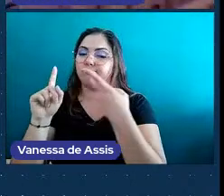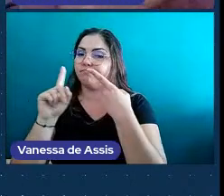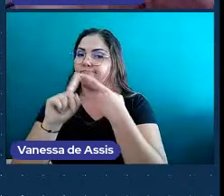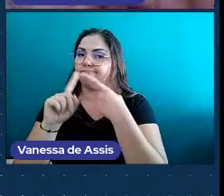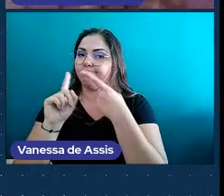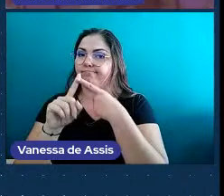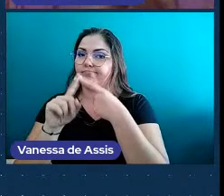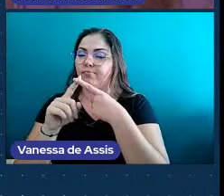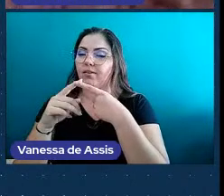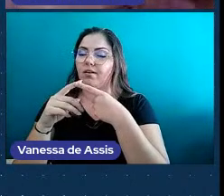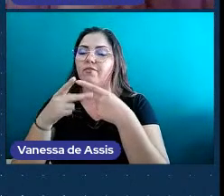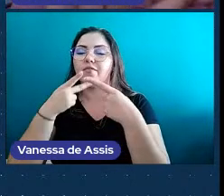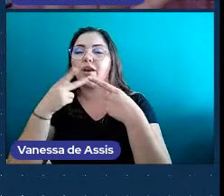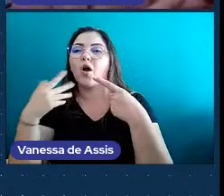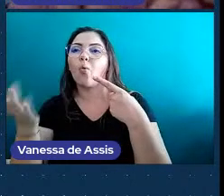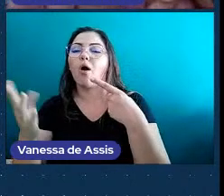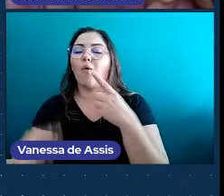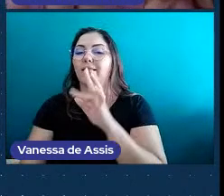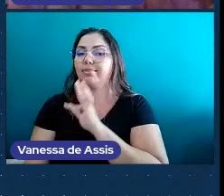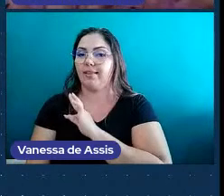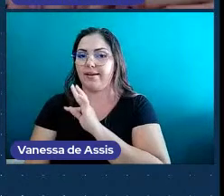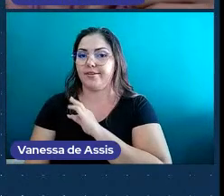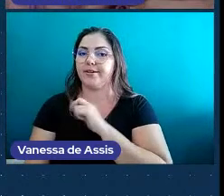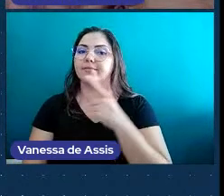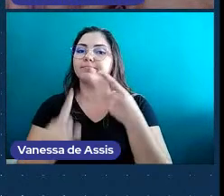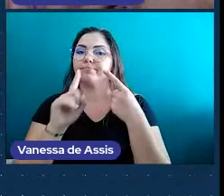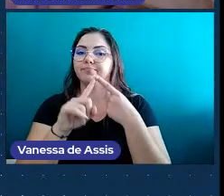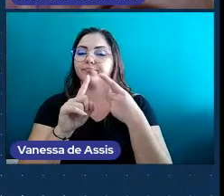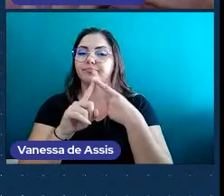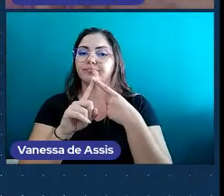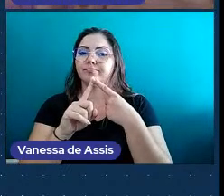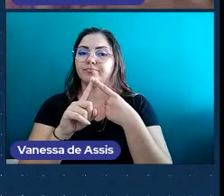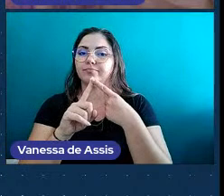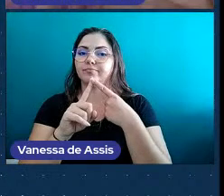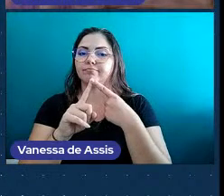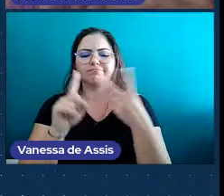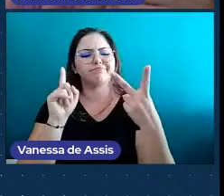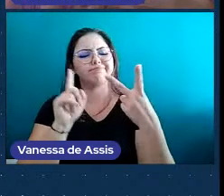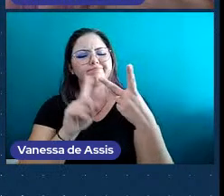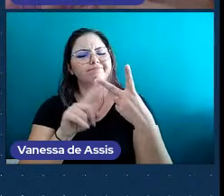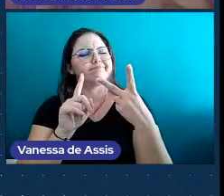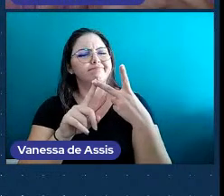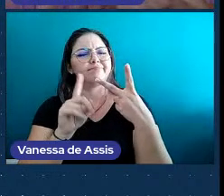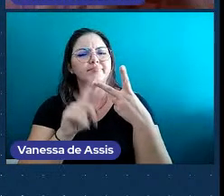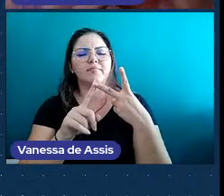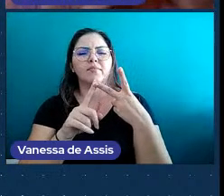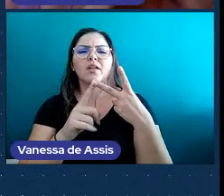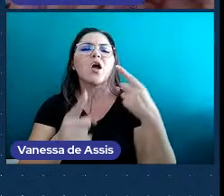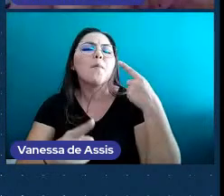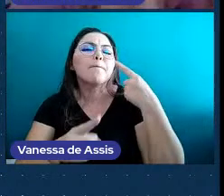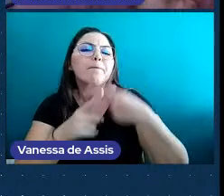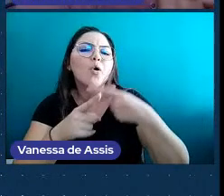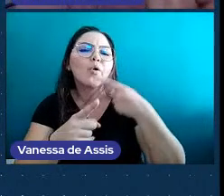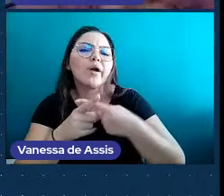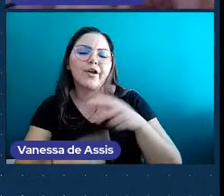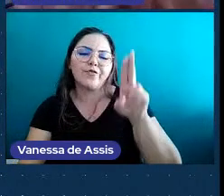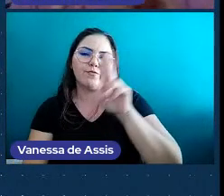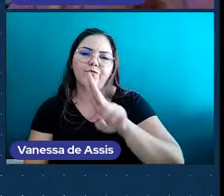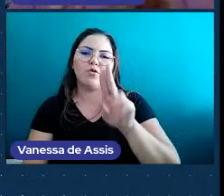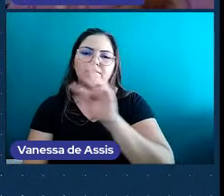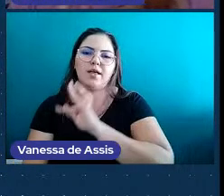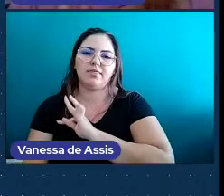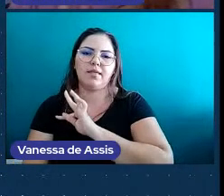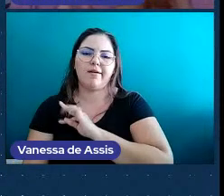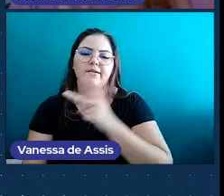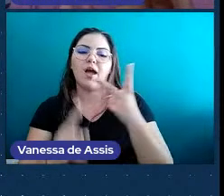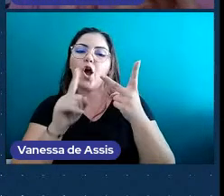é a técnica ou instrumento que você vai utilizar. Por que que eu vou utilizar essa técnica? Aí você justifica a